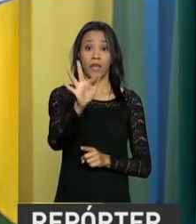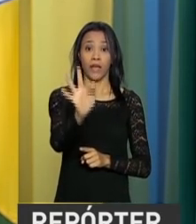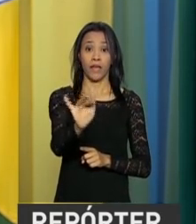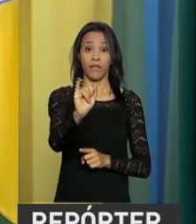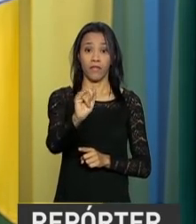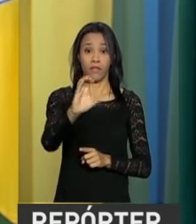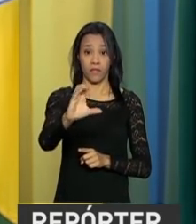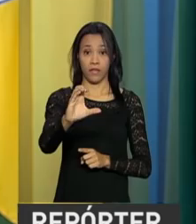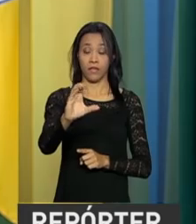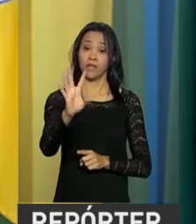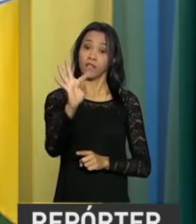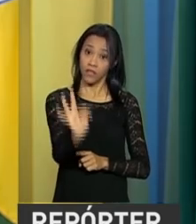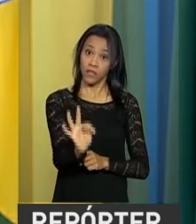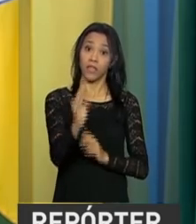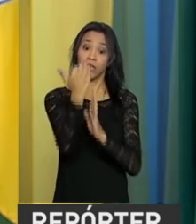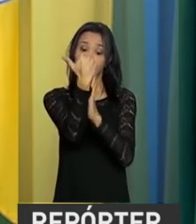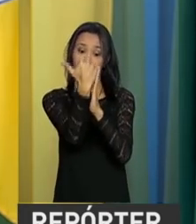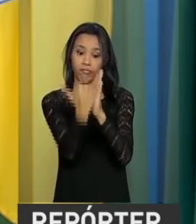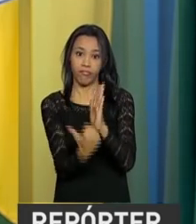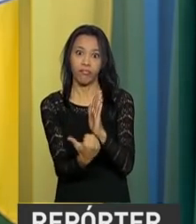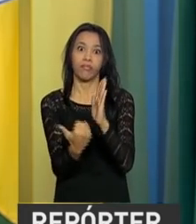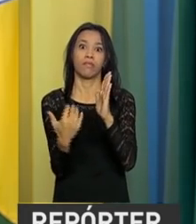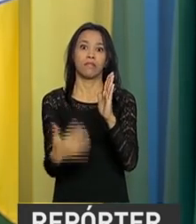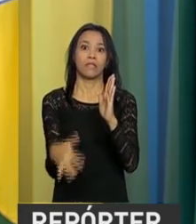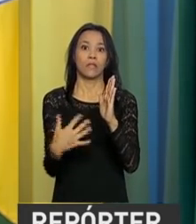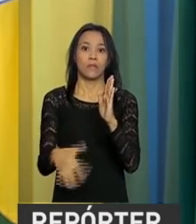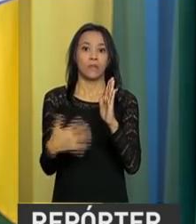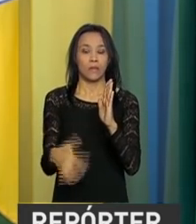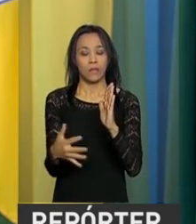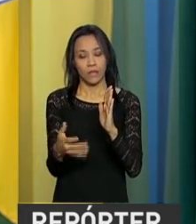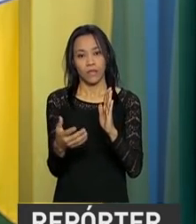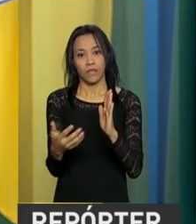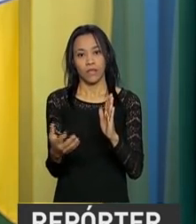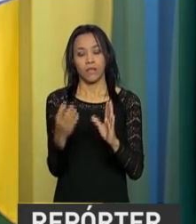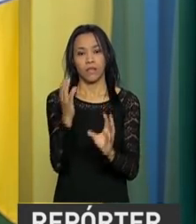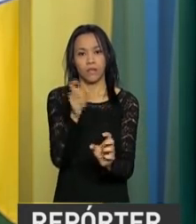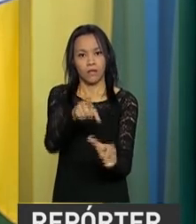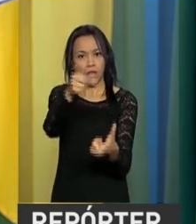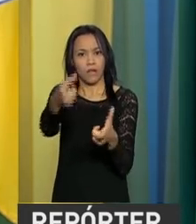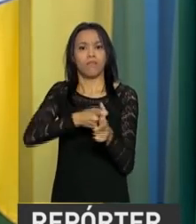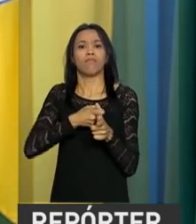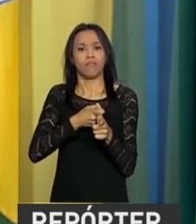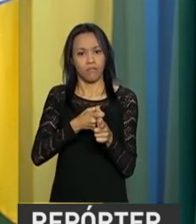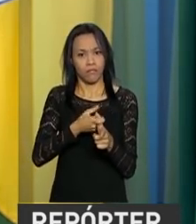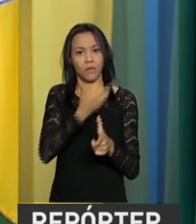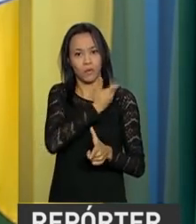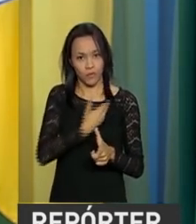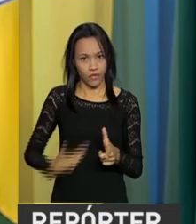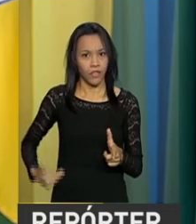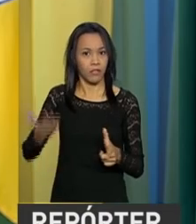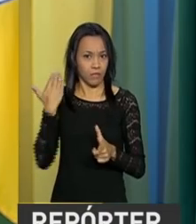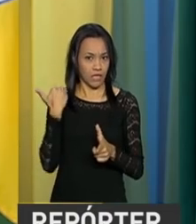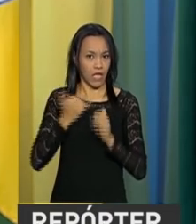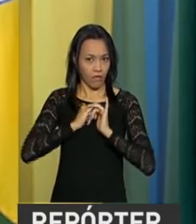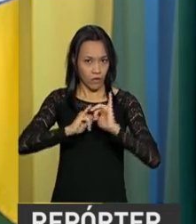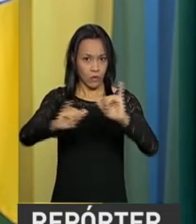de reais na conta pública, apontado pelo governo